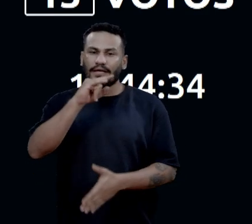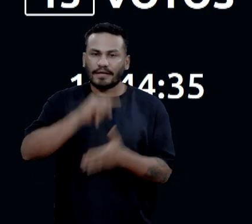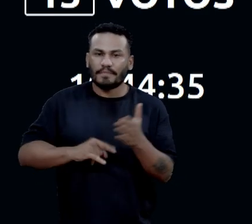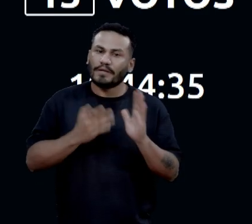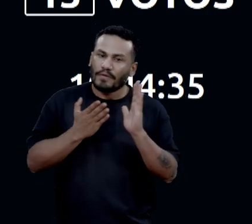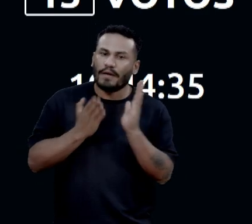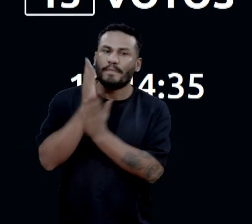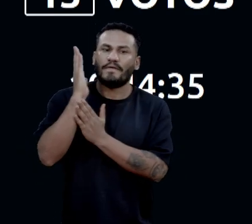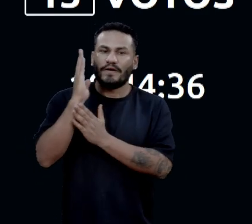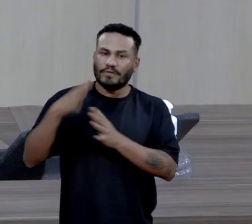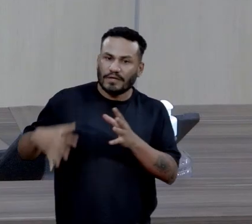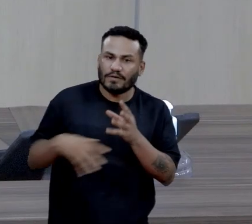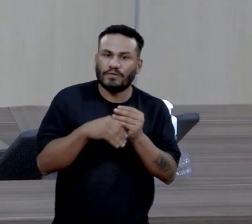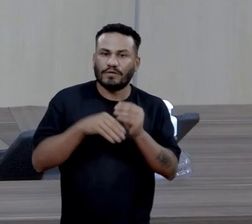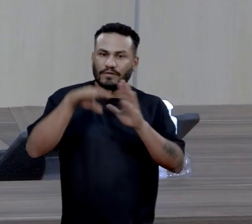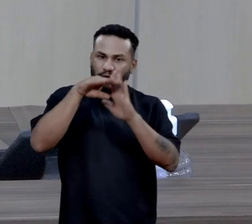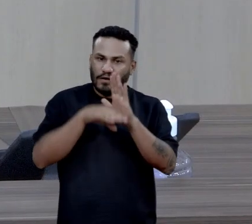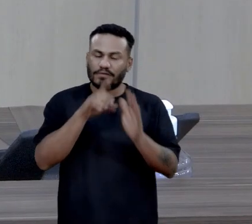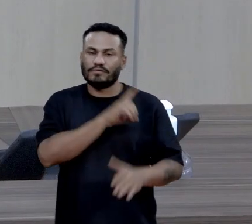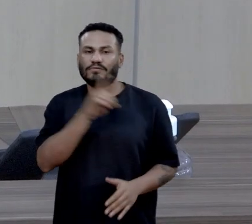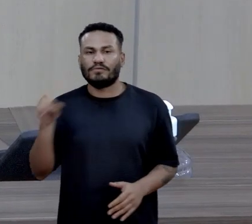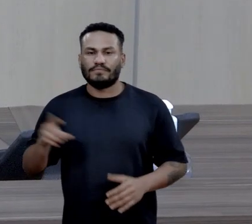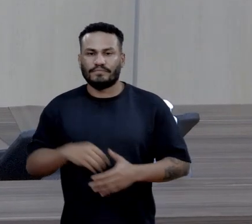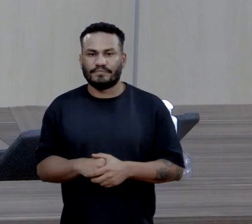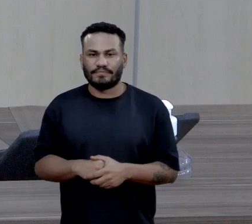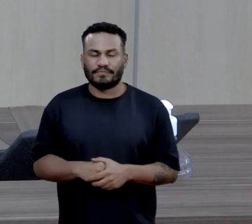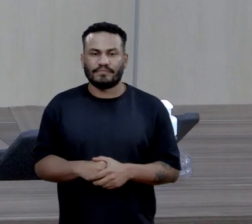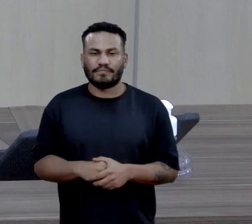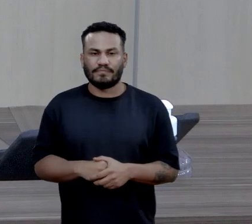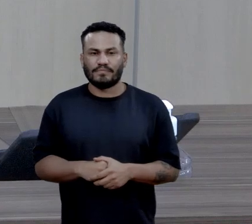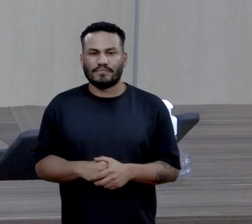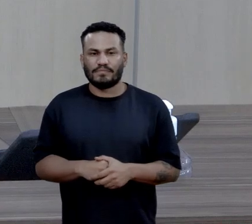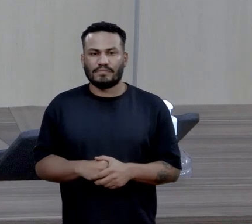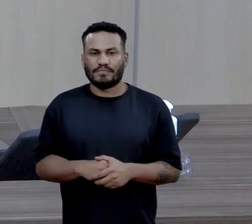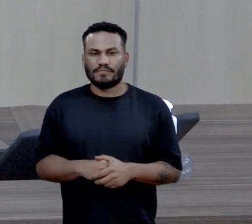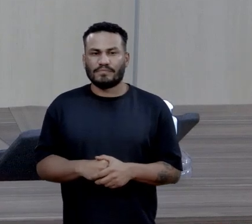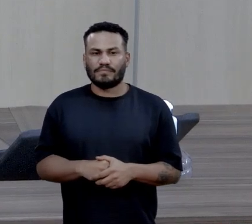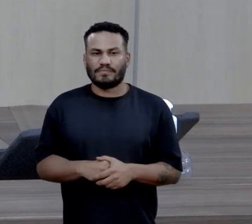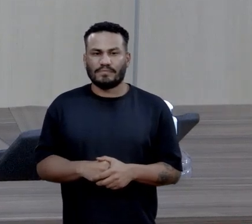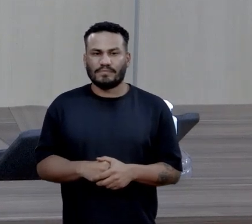Requerimento aprovado, incluído na ordem do dia.